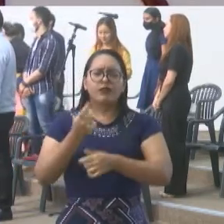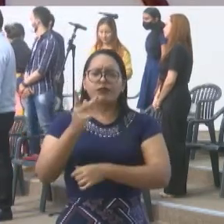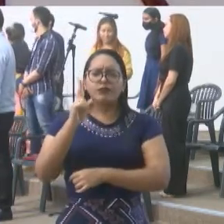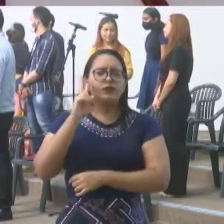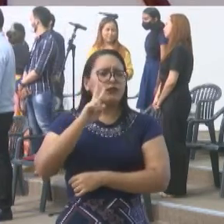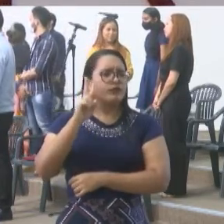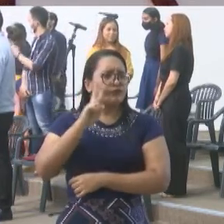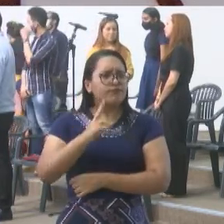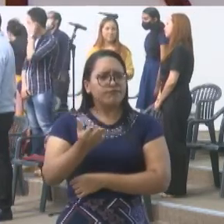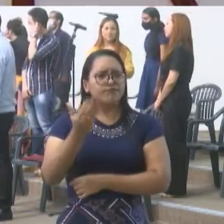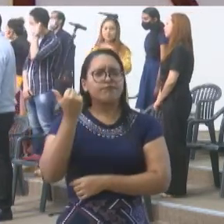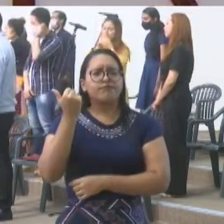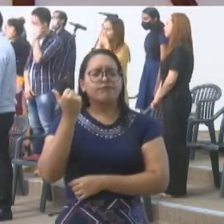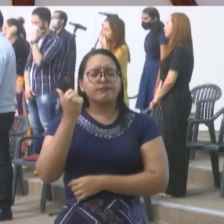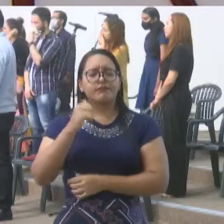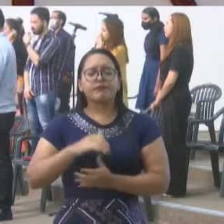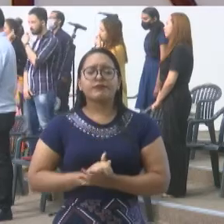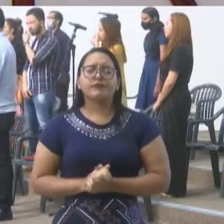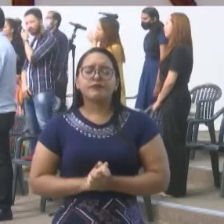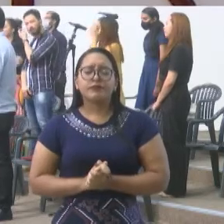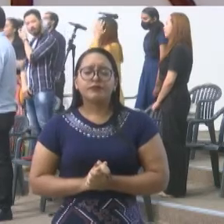vida. Venha.